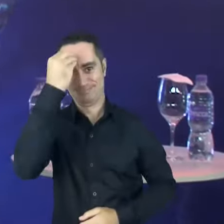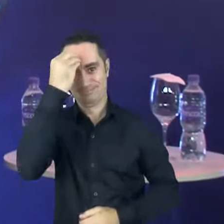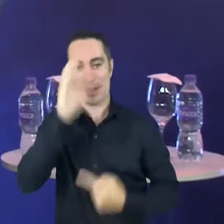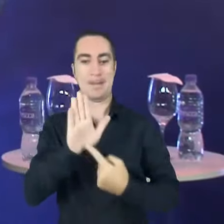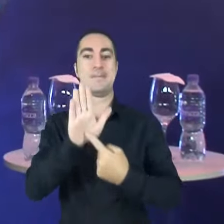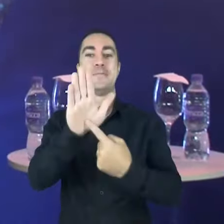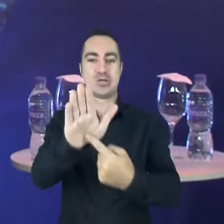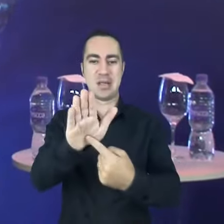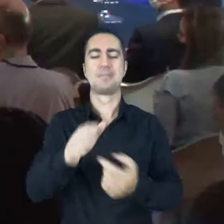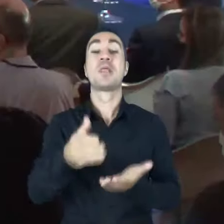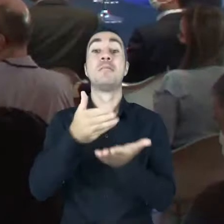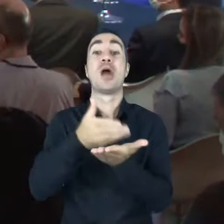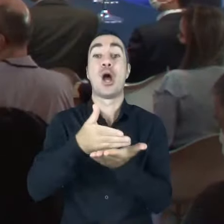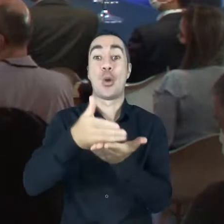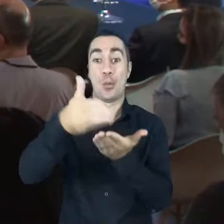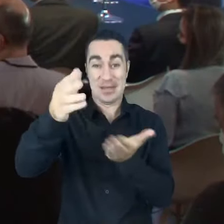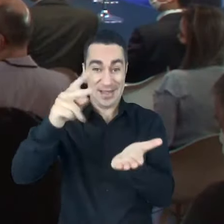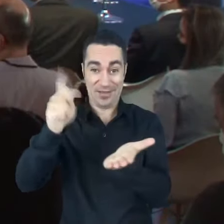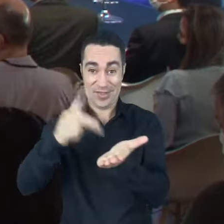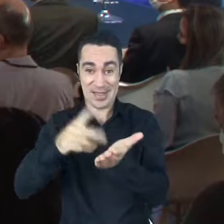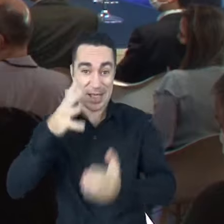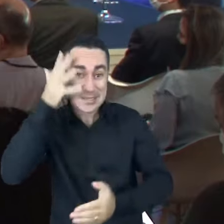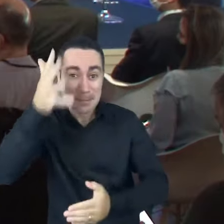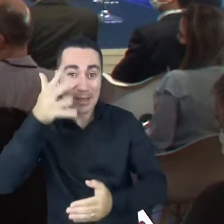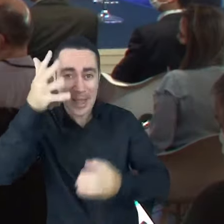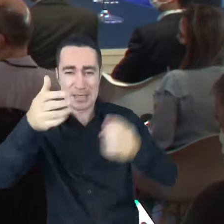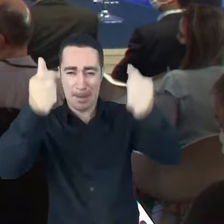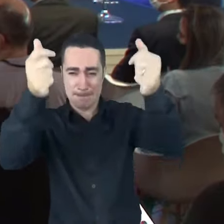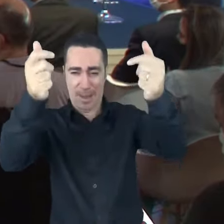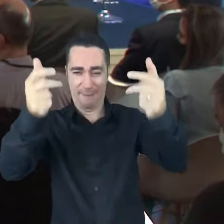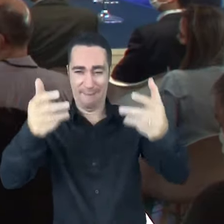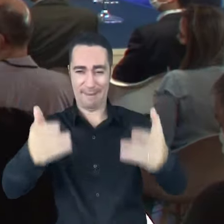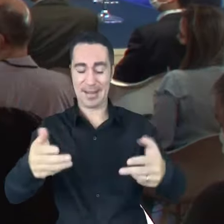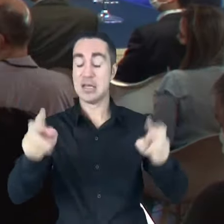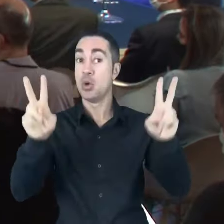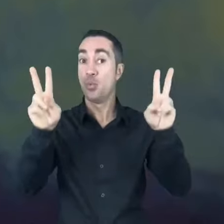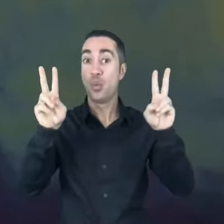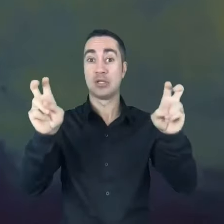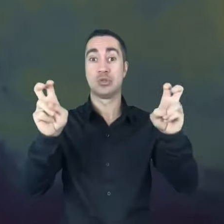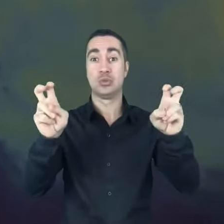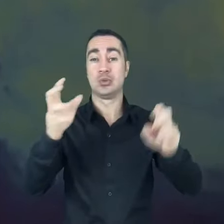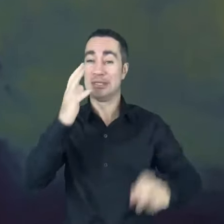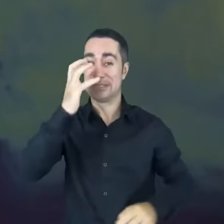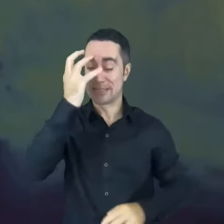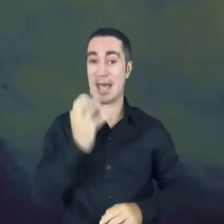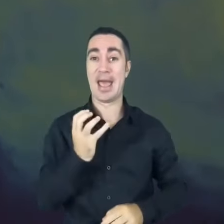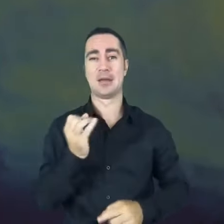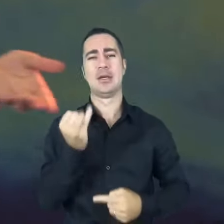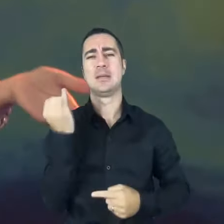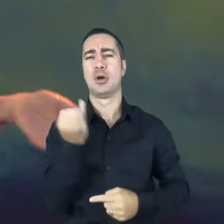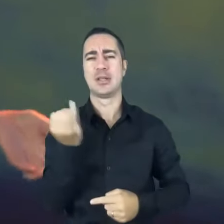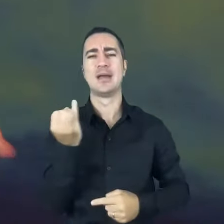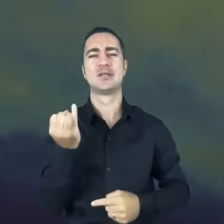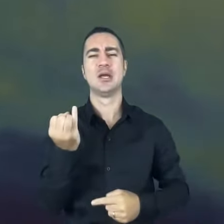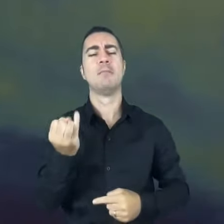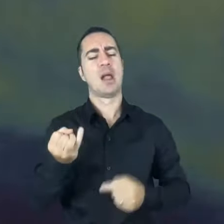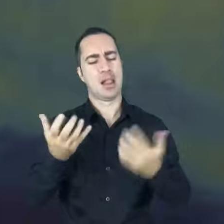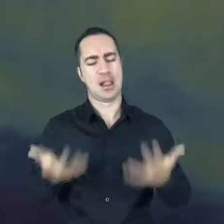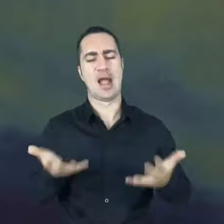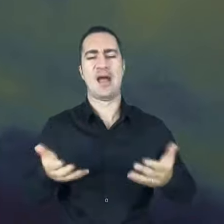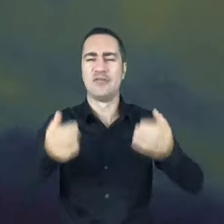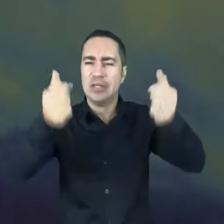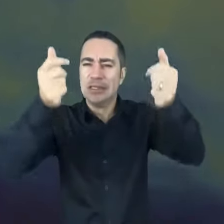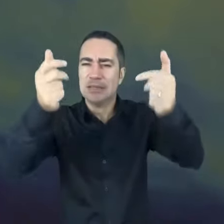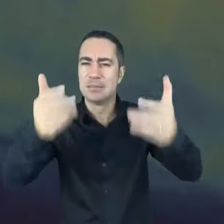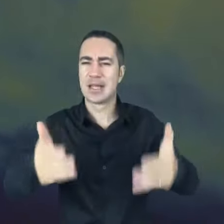clima do Sustainable Talks, um assunto sempre muito sério, mas a gente que toca com leveza aqui com vocês no Sustainable